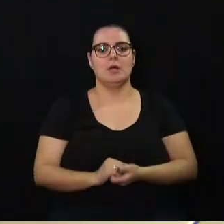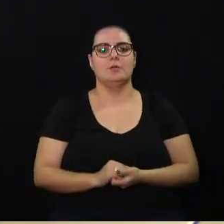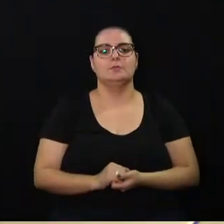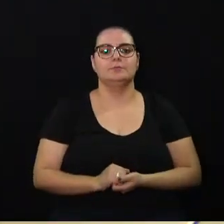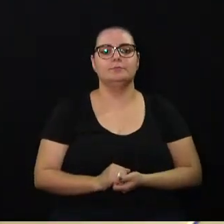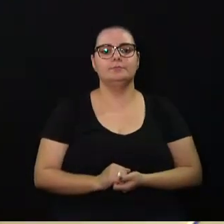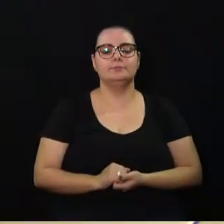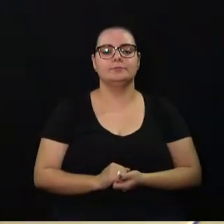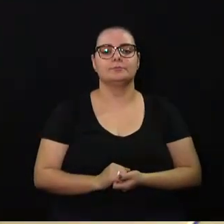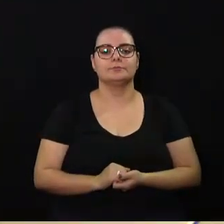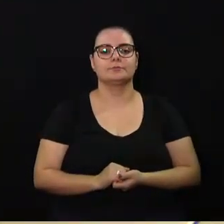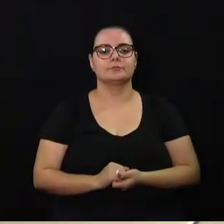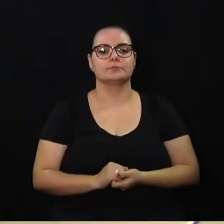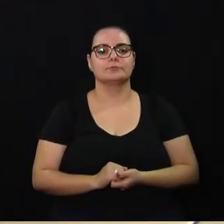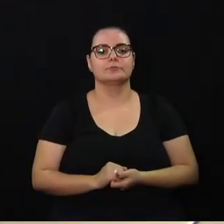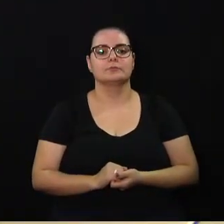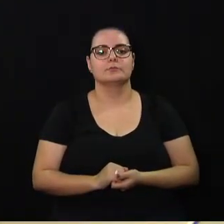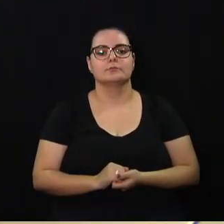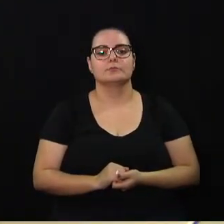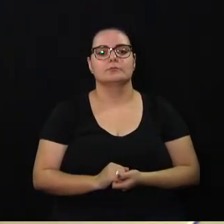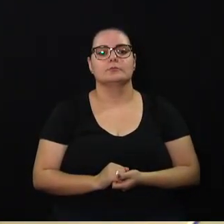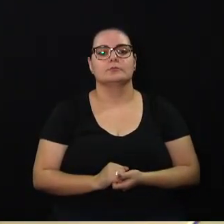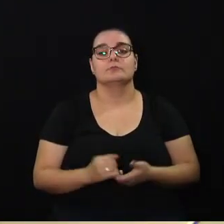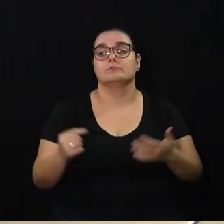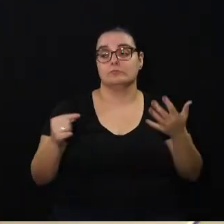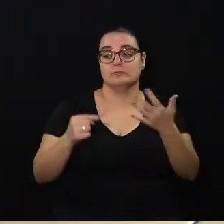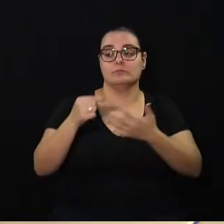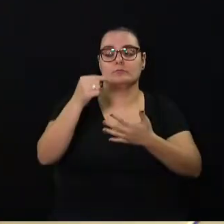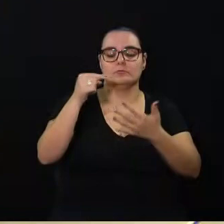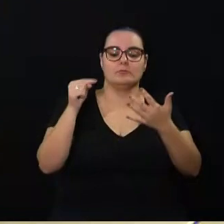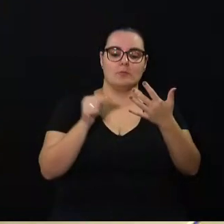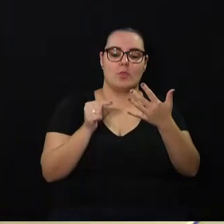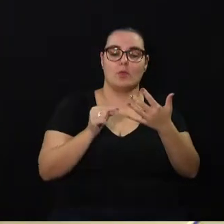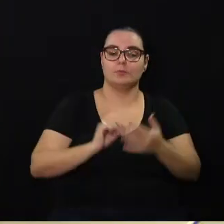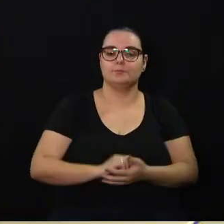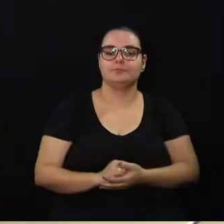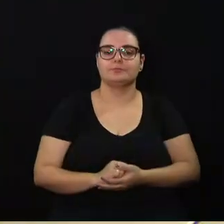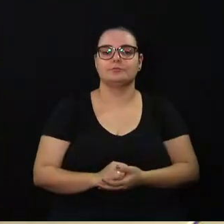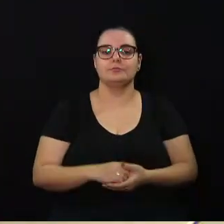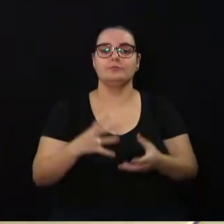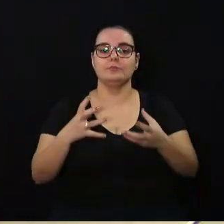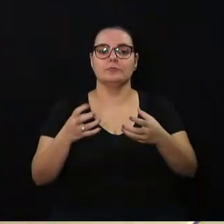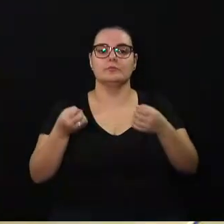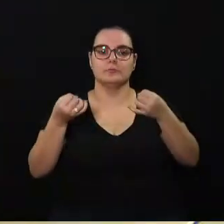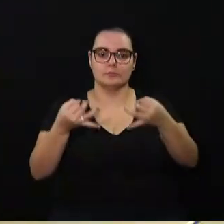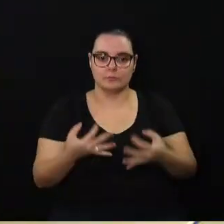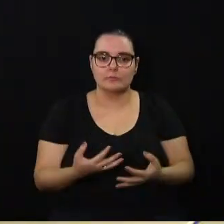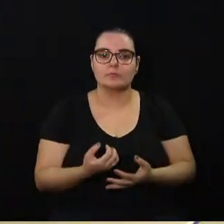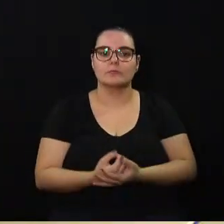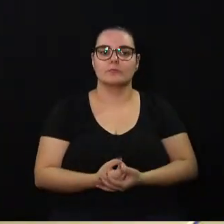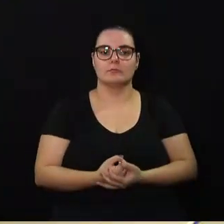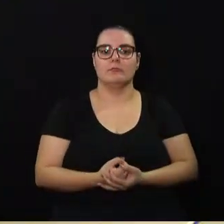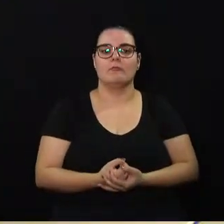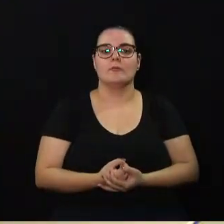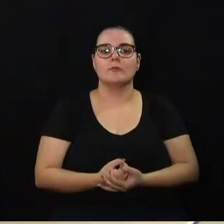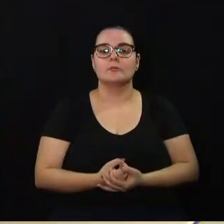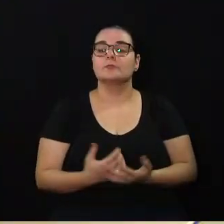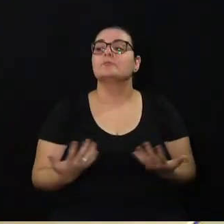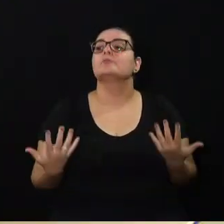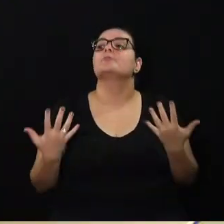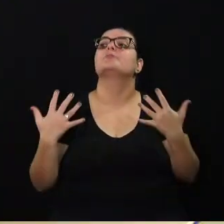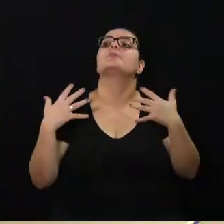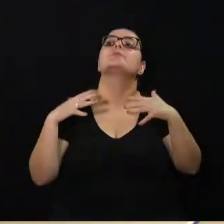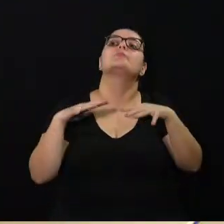é ótima o ponto que a gente queria trazer aqui em relação à judicialização da inclusão porque hoje a gente